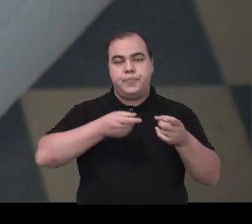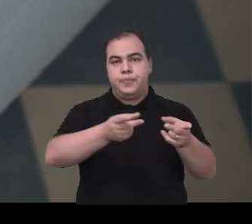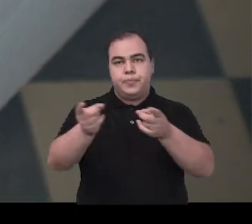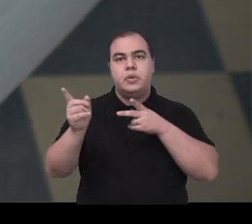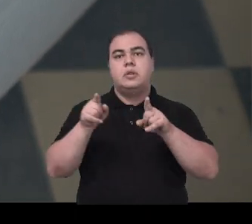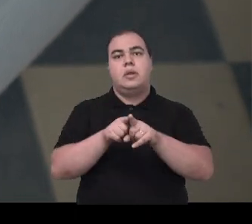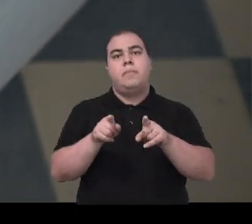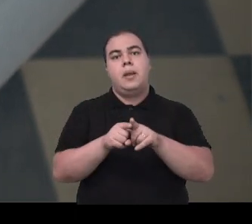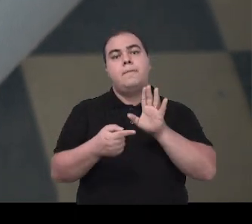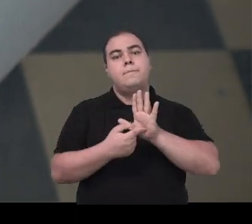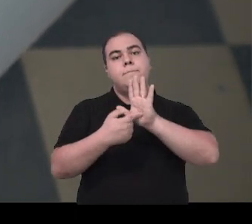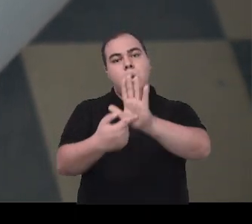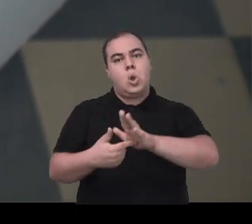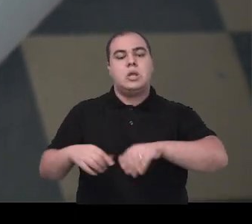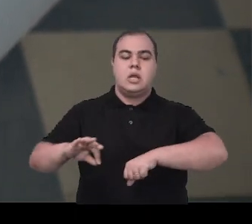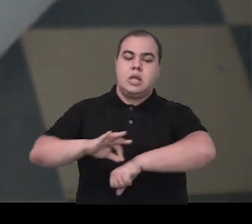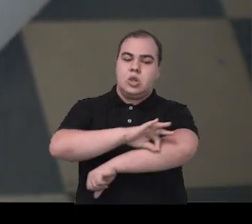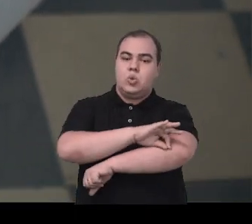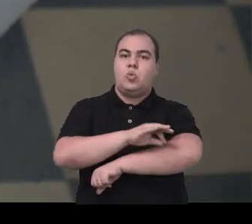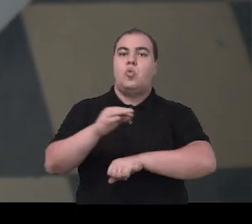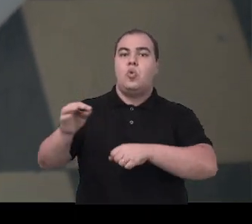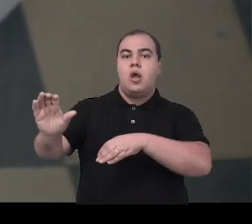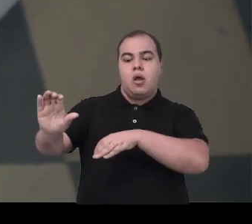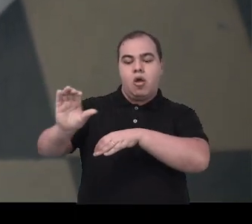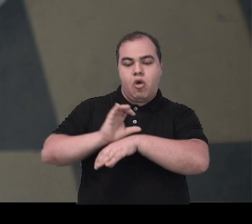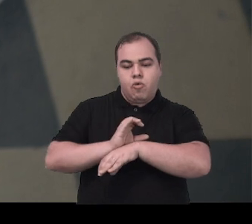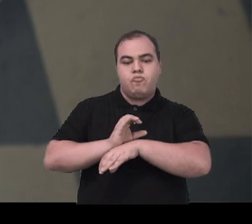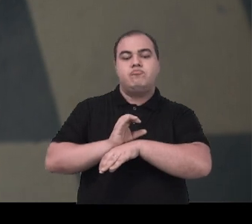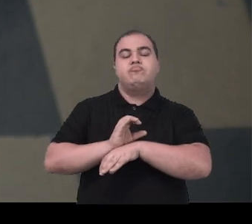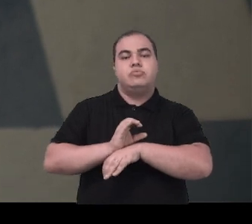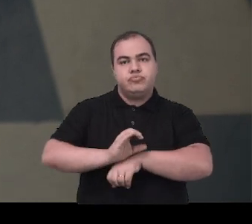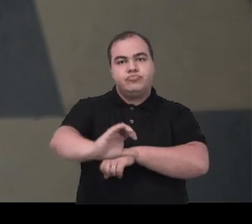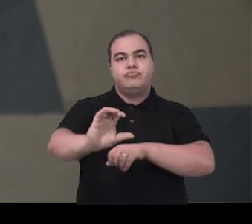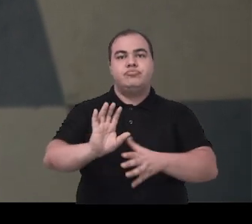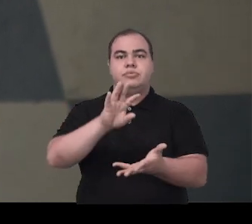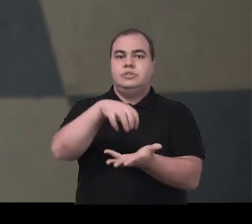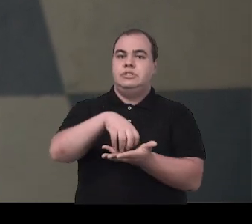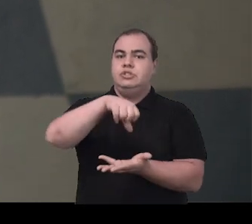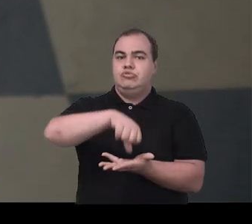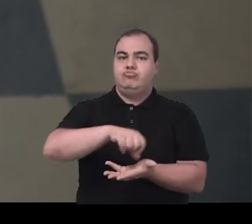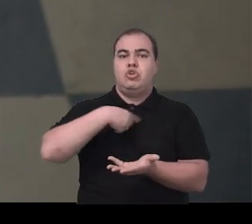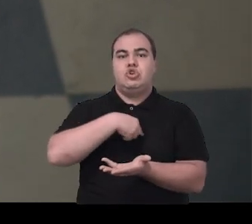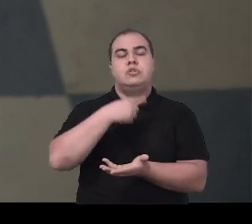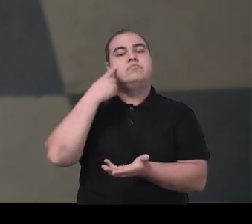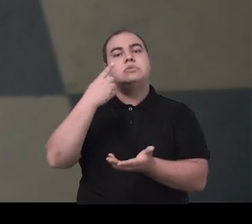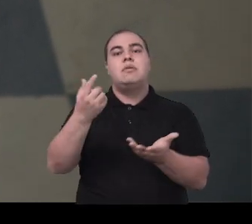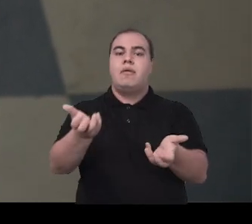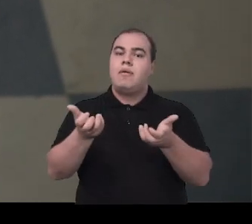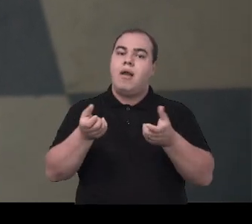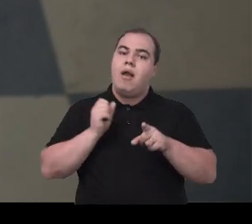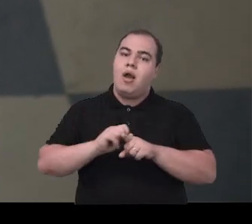conseguimos uma mostra de arquitetura para recuperar a sede, que futuramente a gente está pensando em